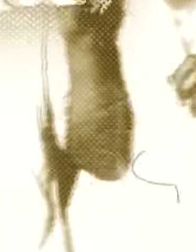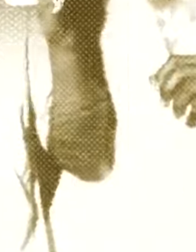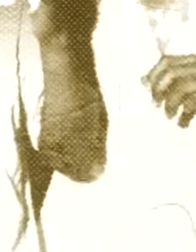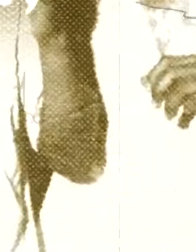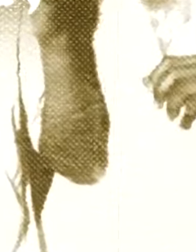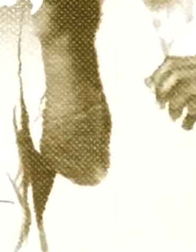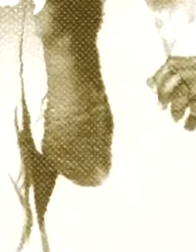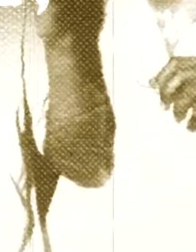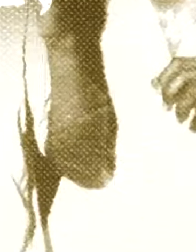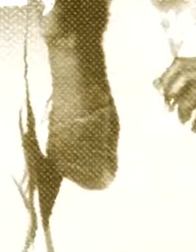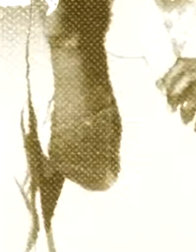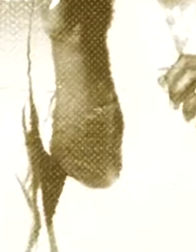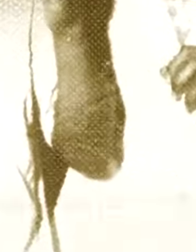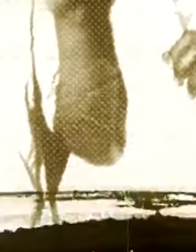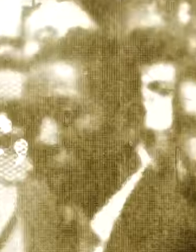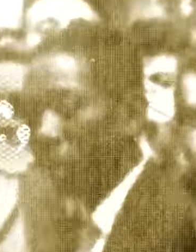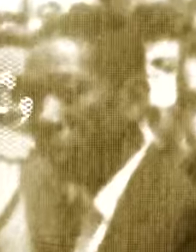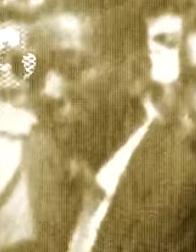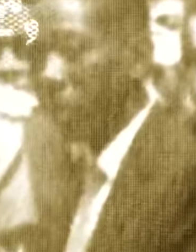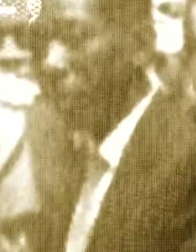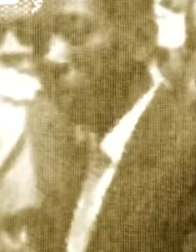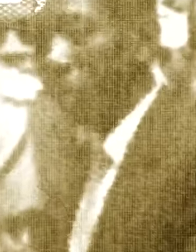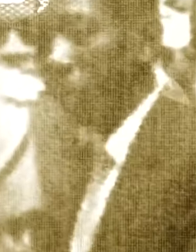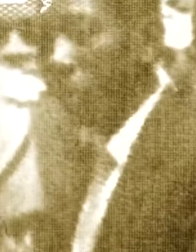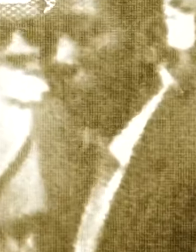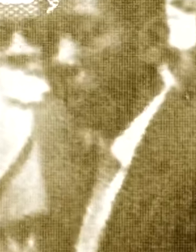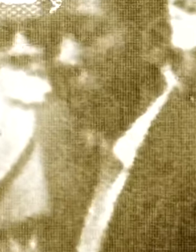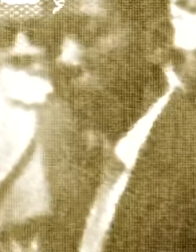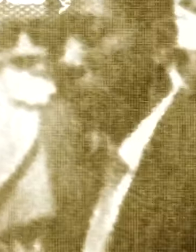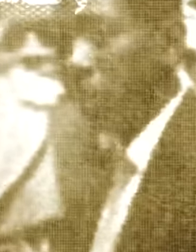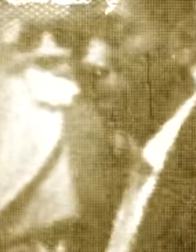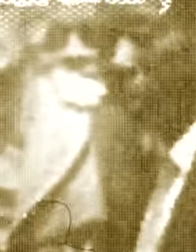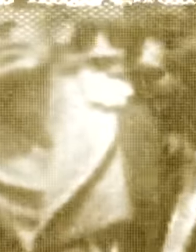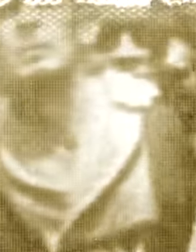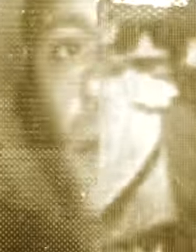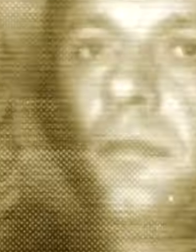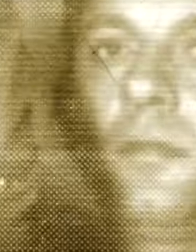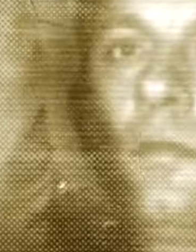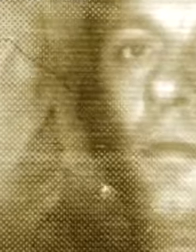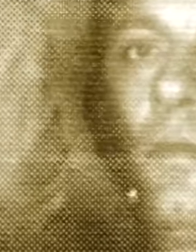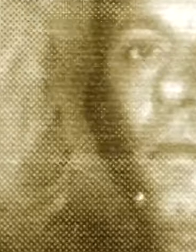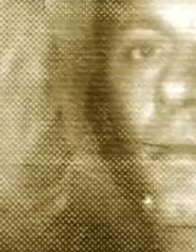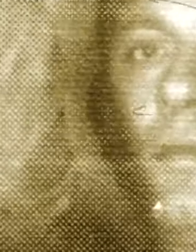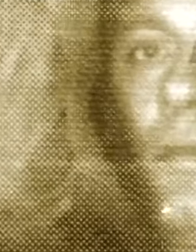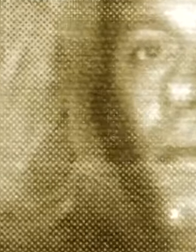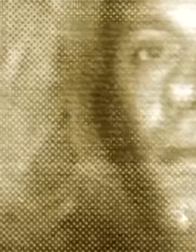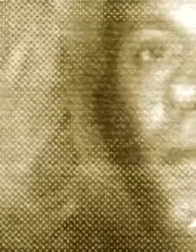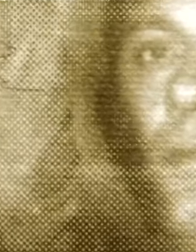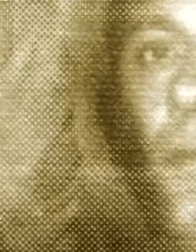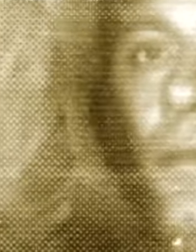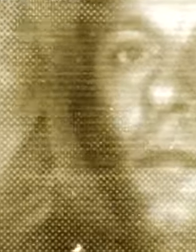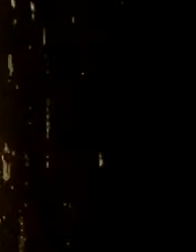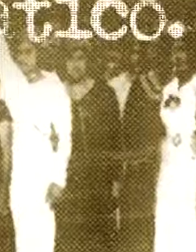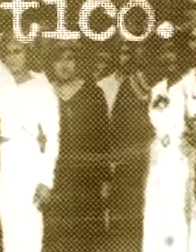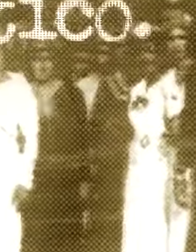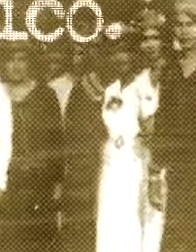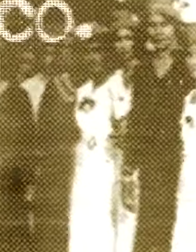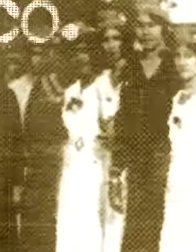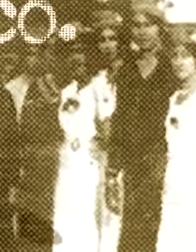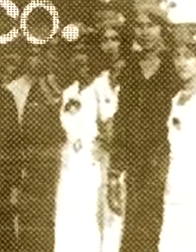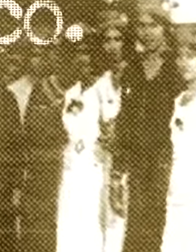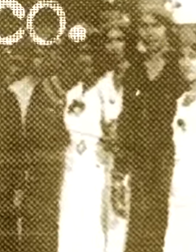com ele aprender, para ele teorizar, a ele devolver esta